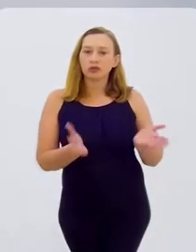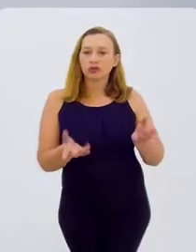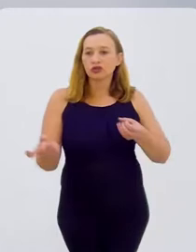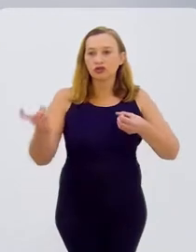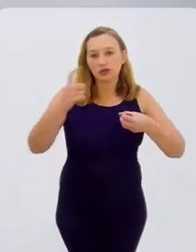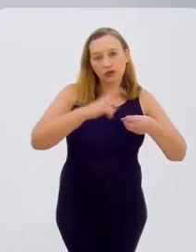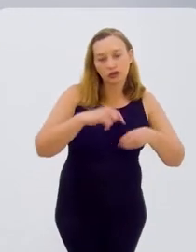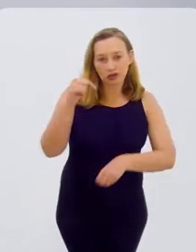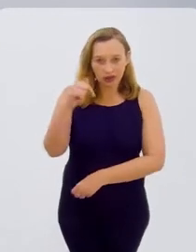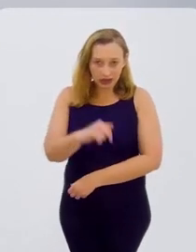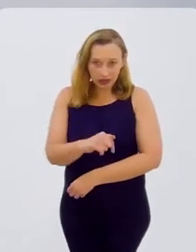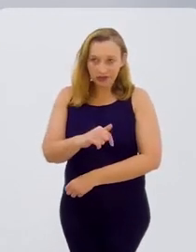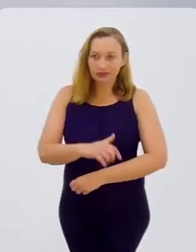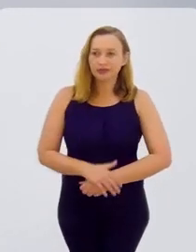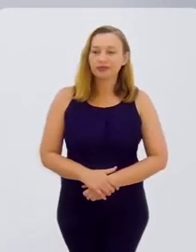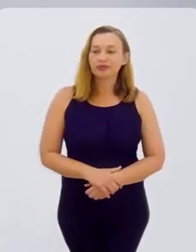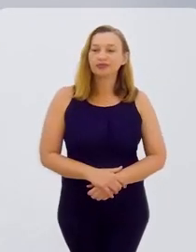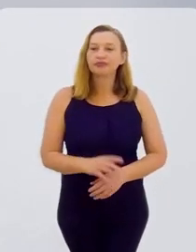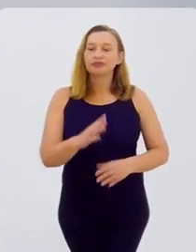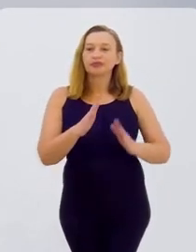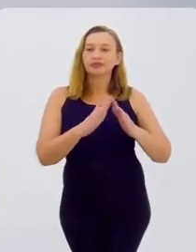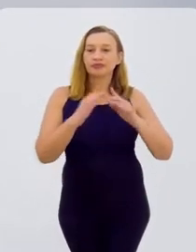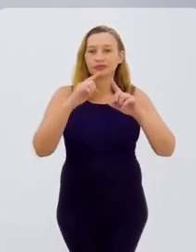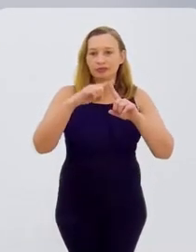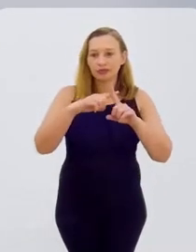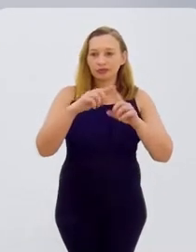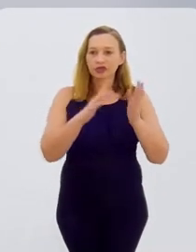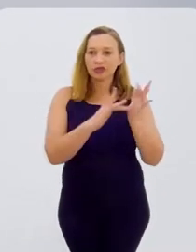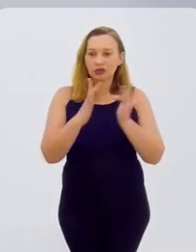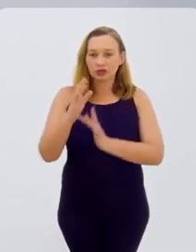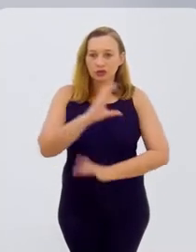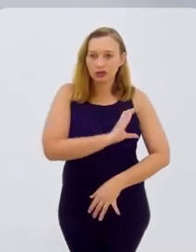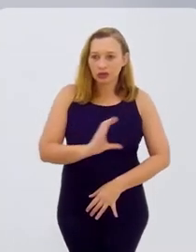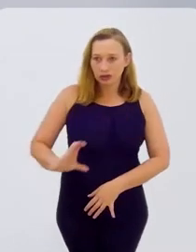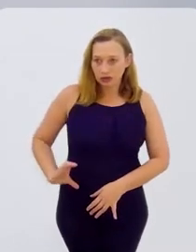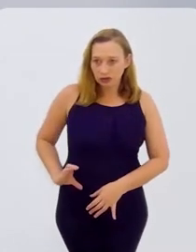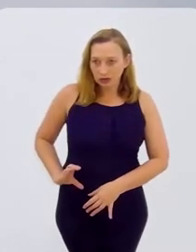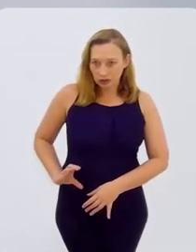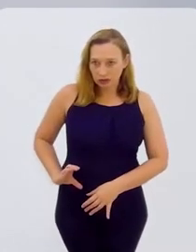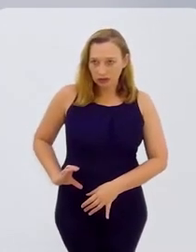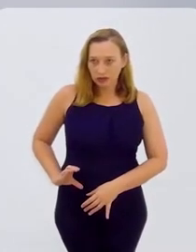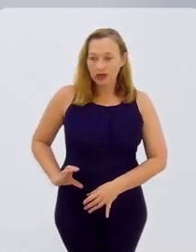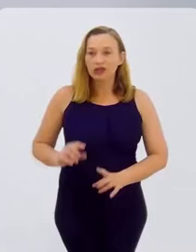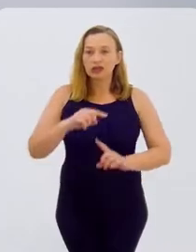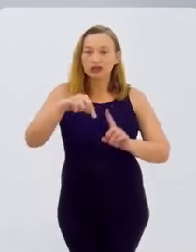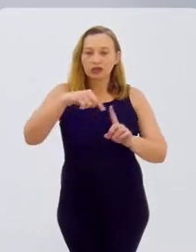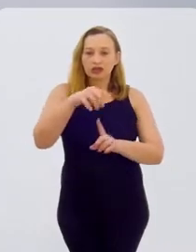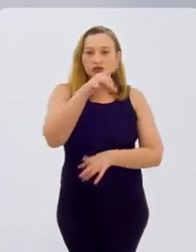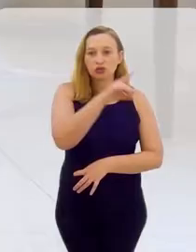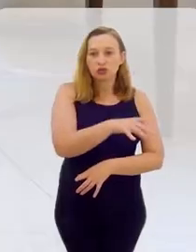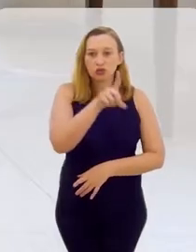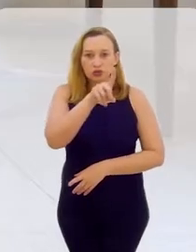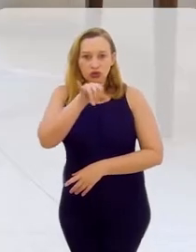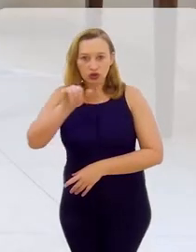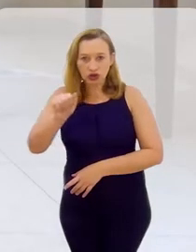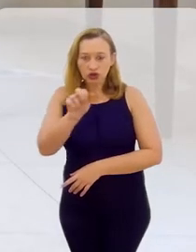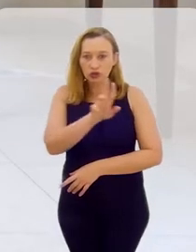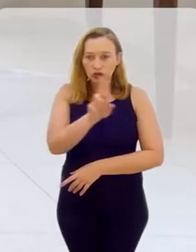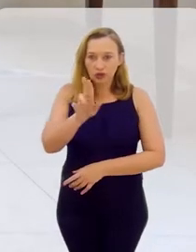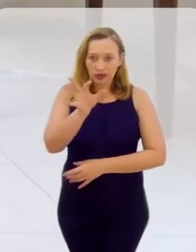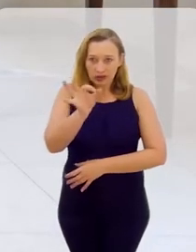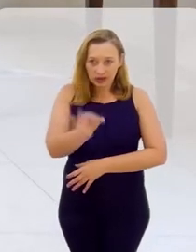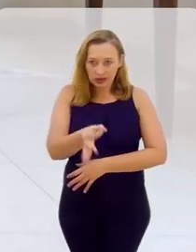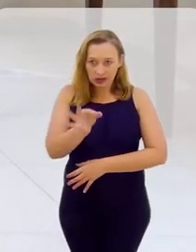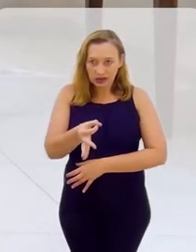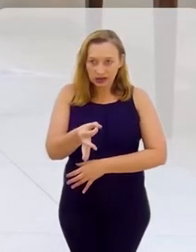Nós estamos de volta aqui na Igreja de Jesus Cristo dos Santos dos Últimos Dias. Nome